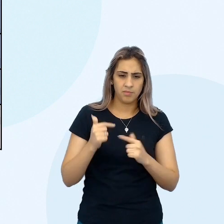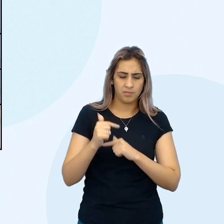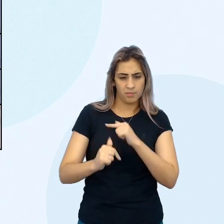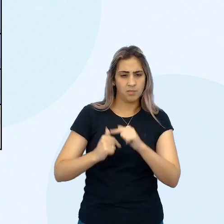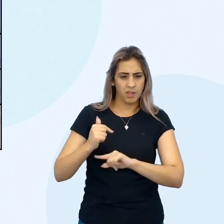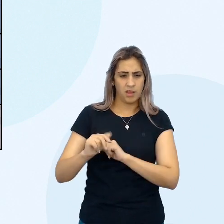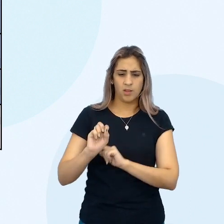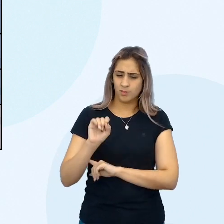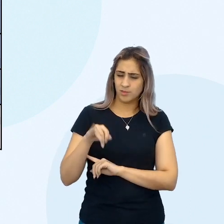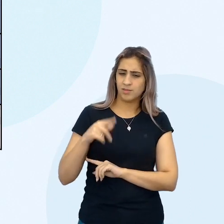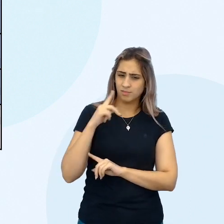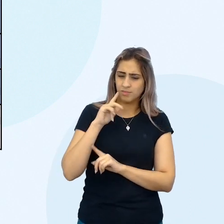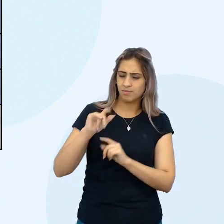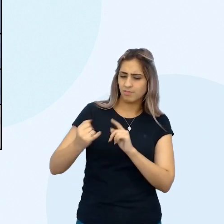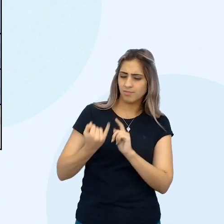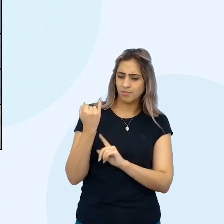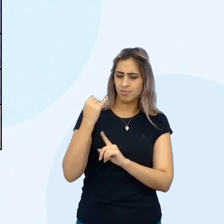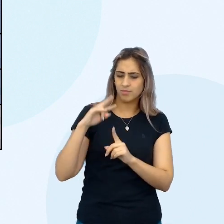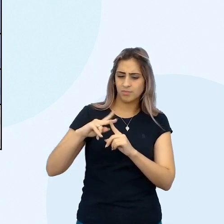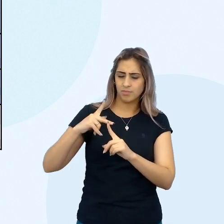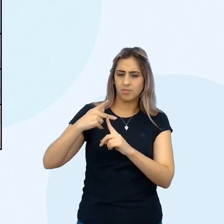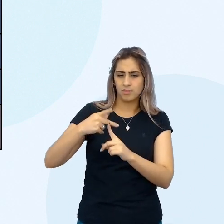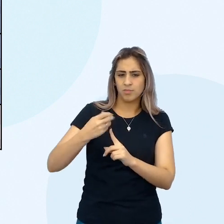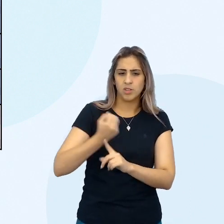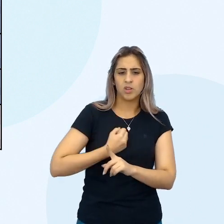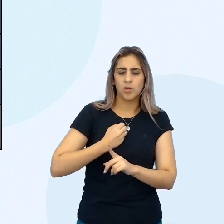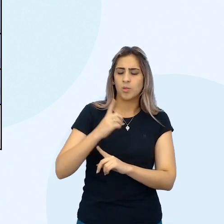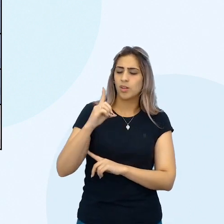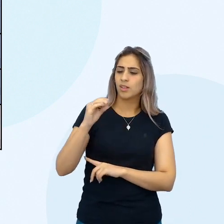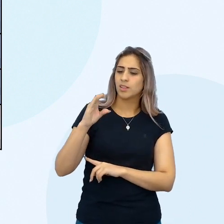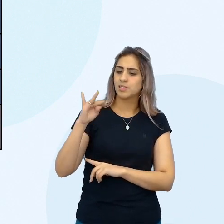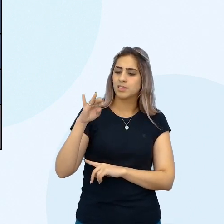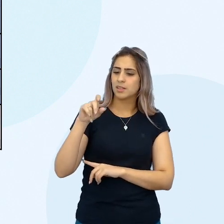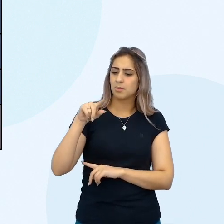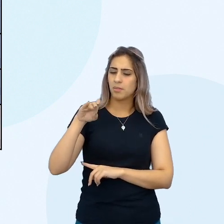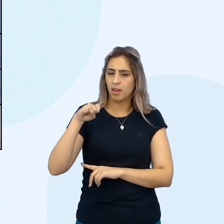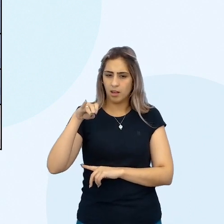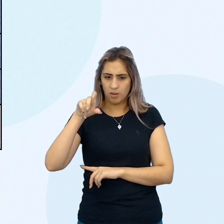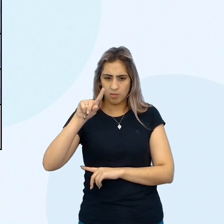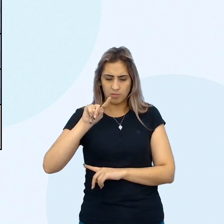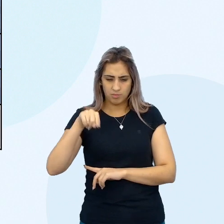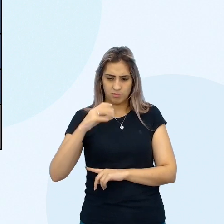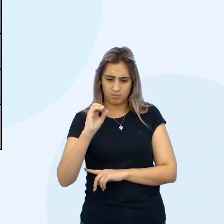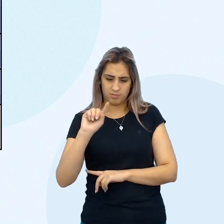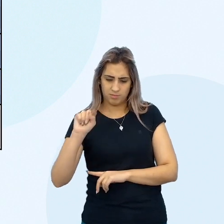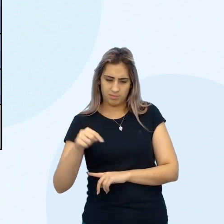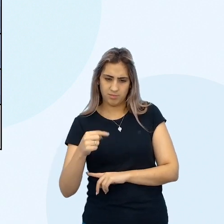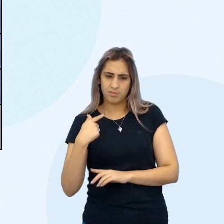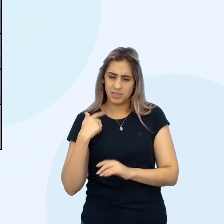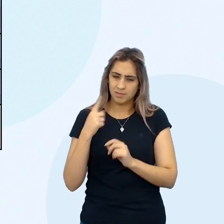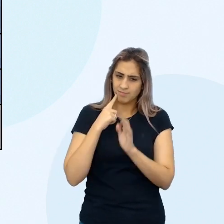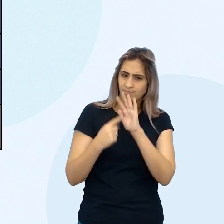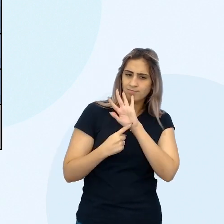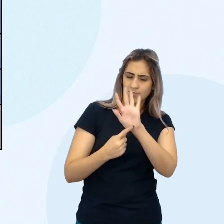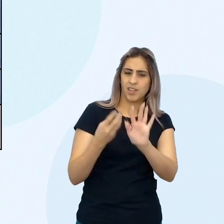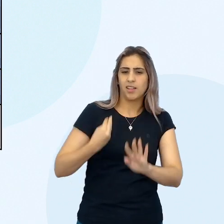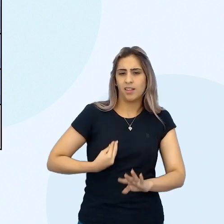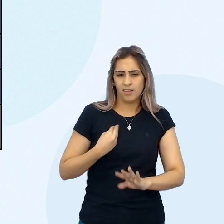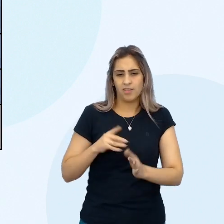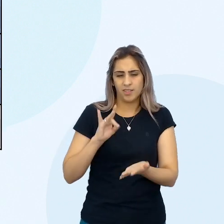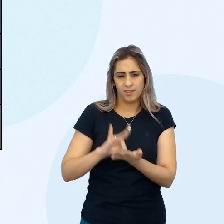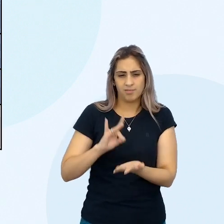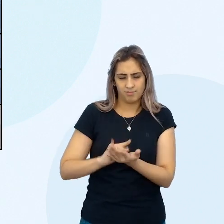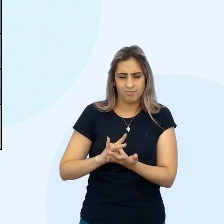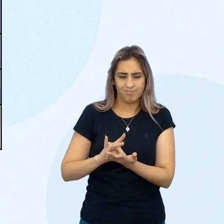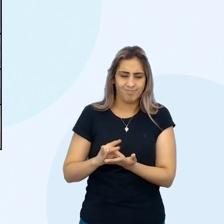dava. Daí a importância de dominar, né, as operações com os números decimais, né? Sim. De vez em quando aparece aí na sua vida e você tem que dominar. É, principalmente na vida real, né? Dinheiro